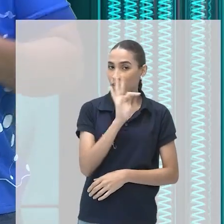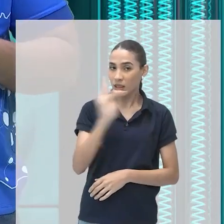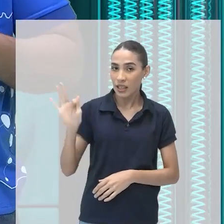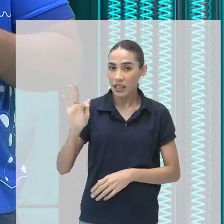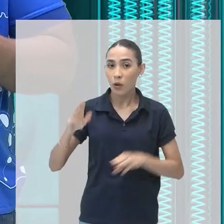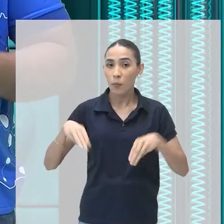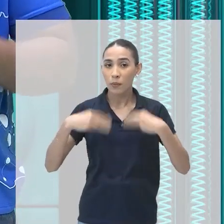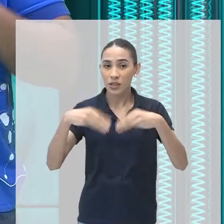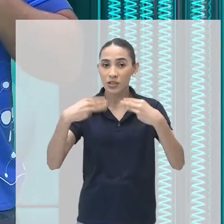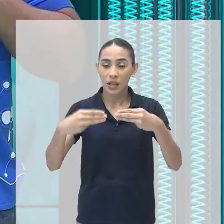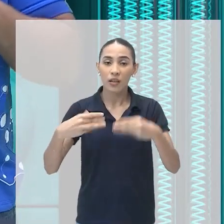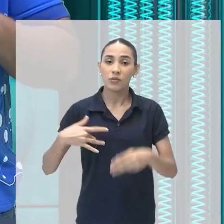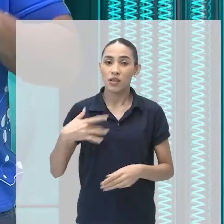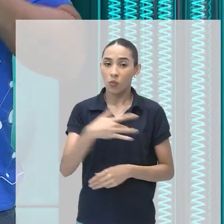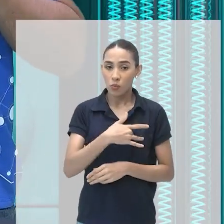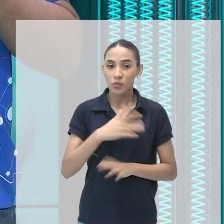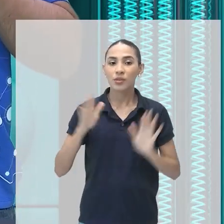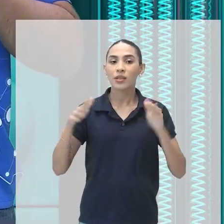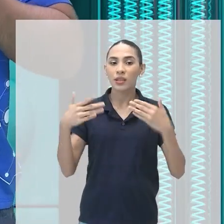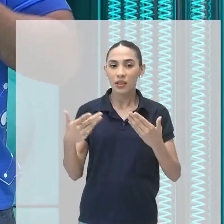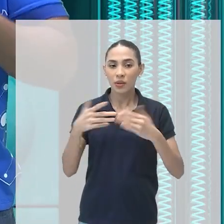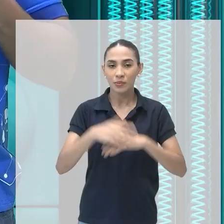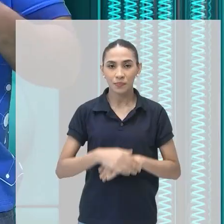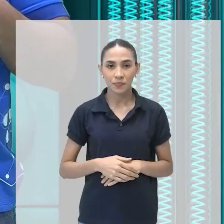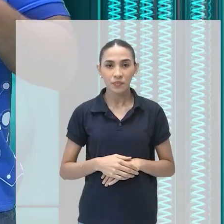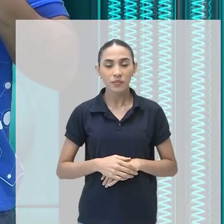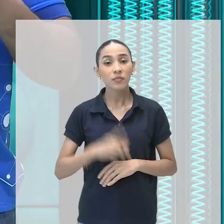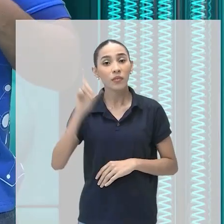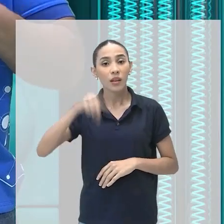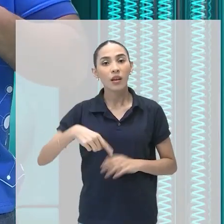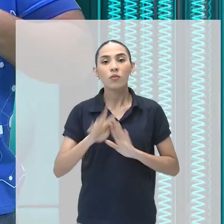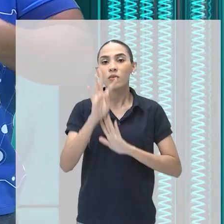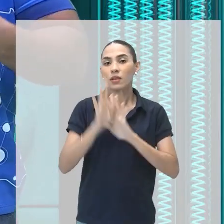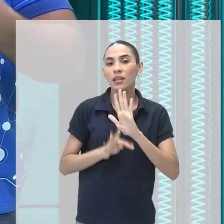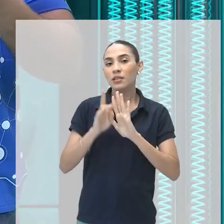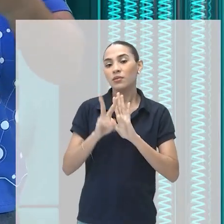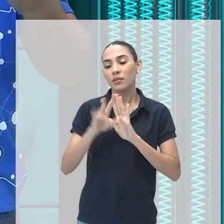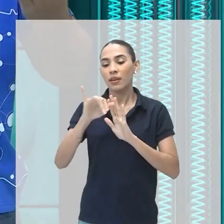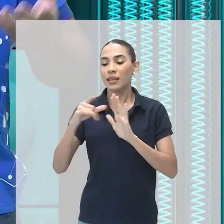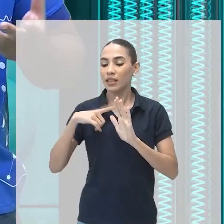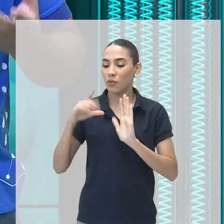o Ministério da Saúde. Então, ela é um texto que é